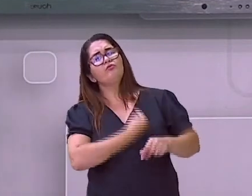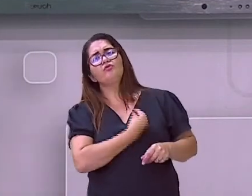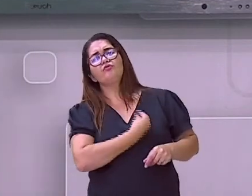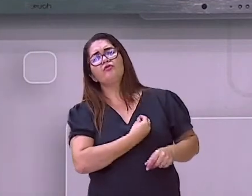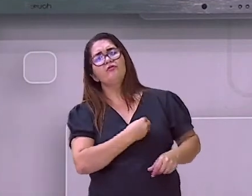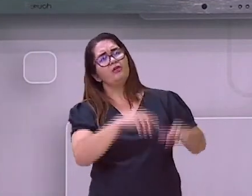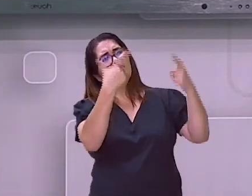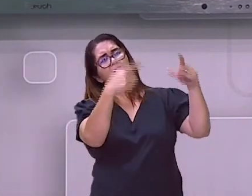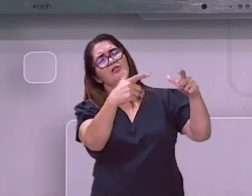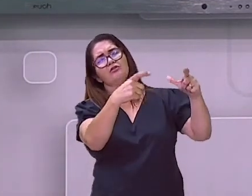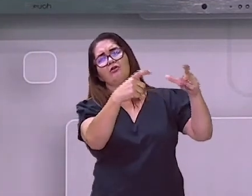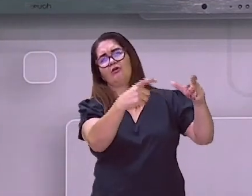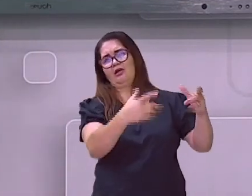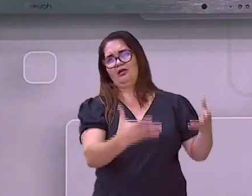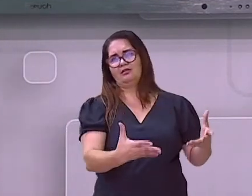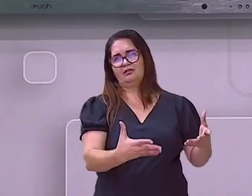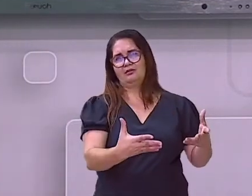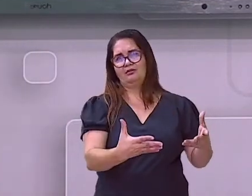Ok?